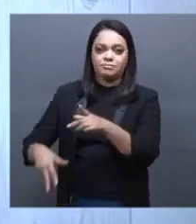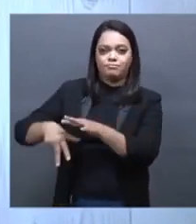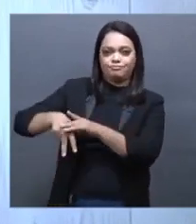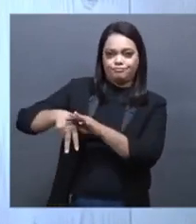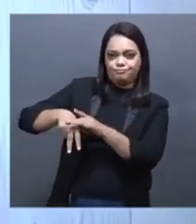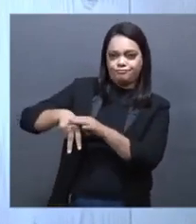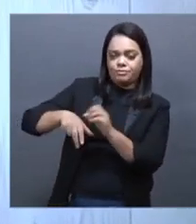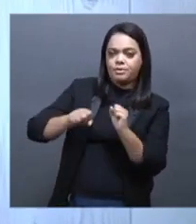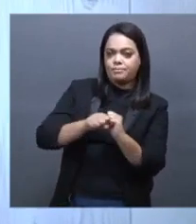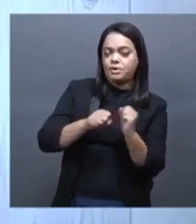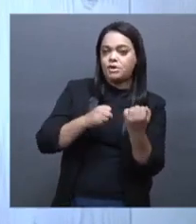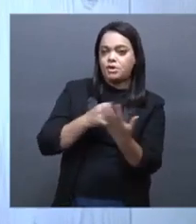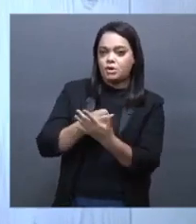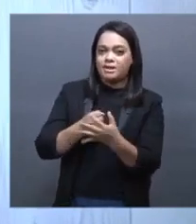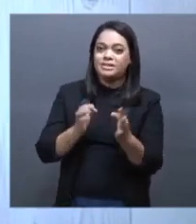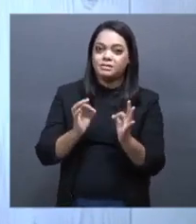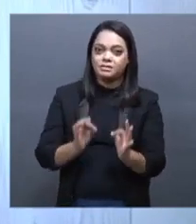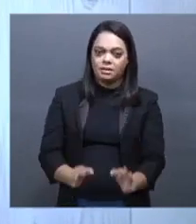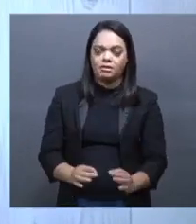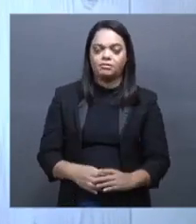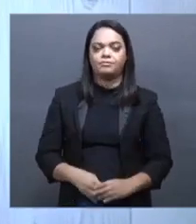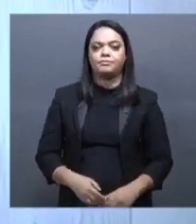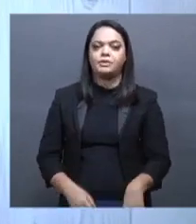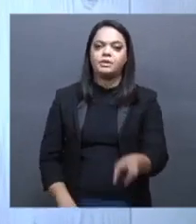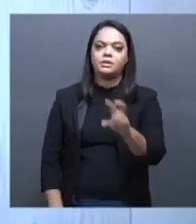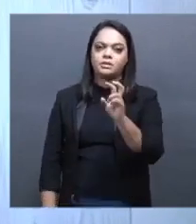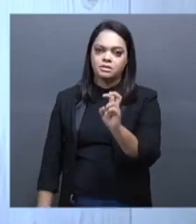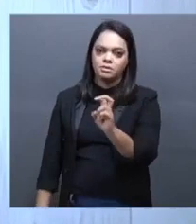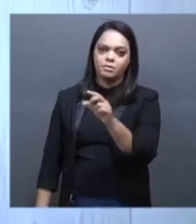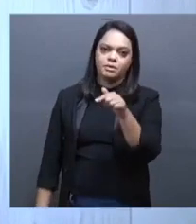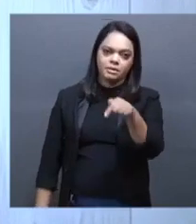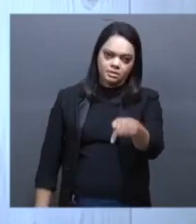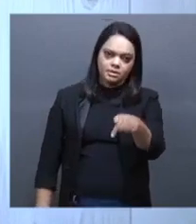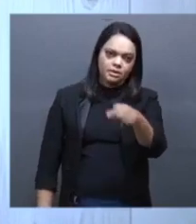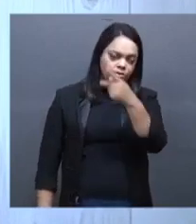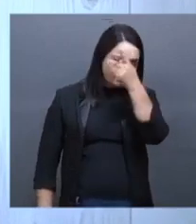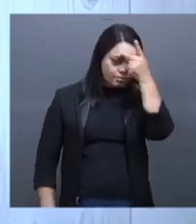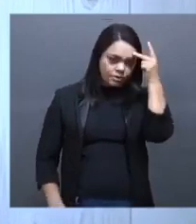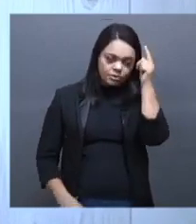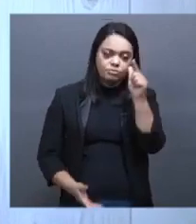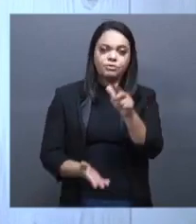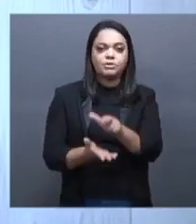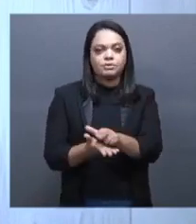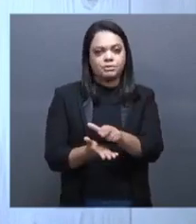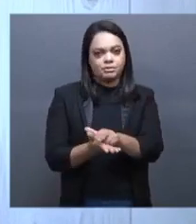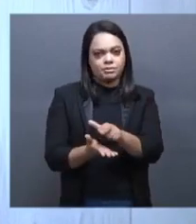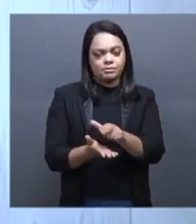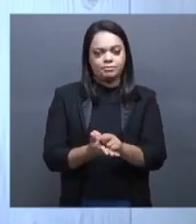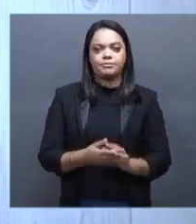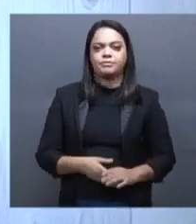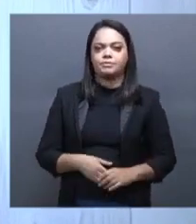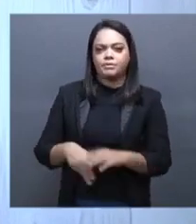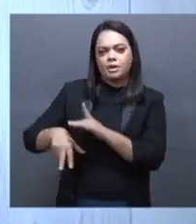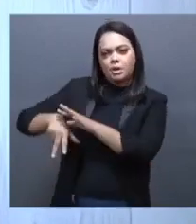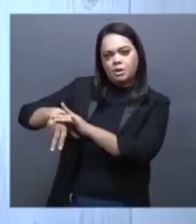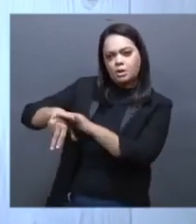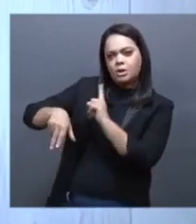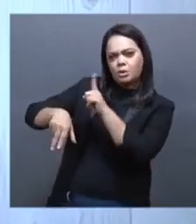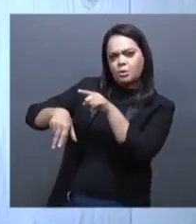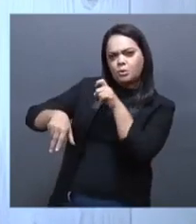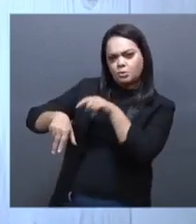de Covid-19 confirmados e 57 pacientes internados. De suspeitos,